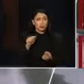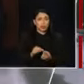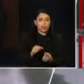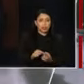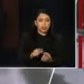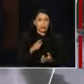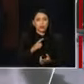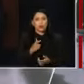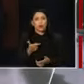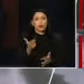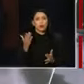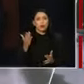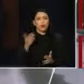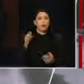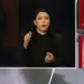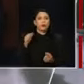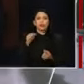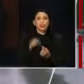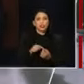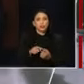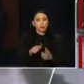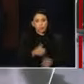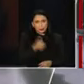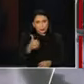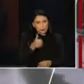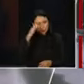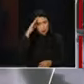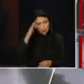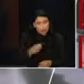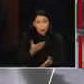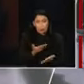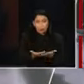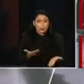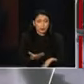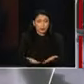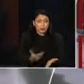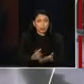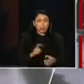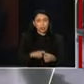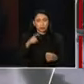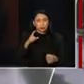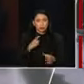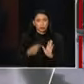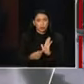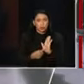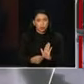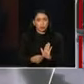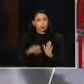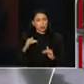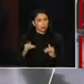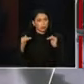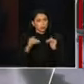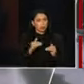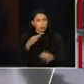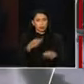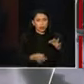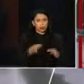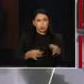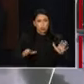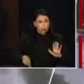crime, perde a sua autonomia, apresentando-se a unidade jurídica de um crime complexo